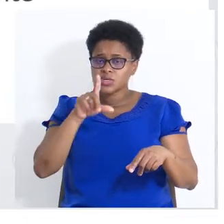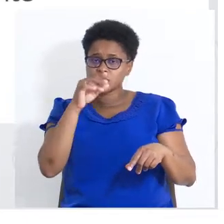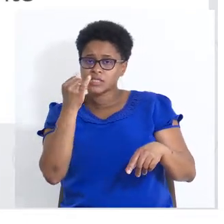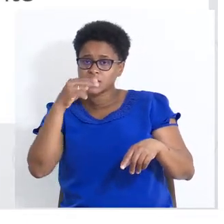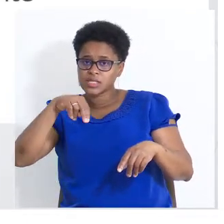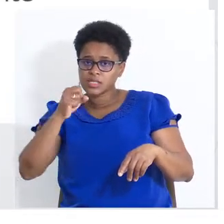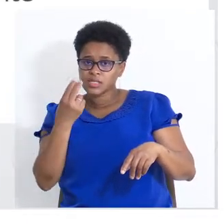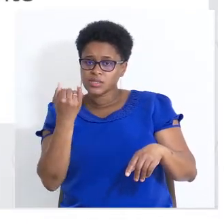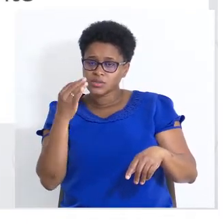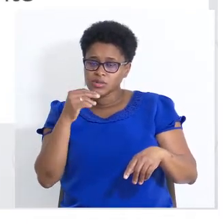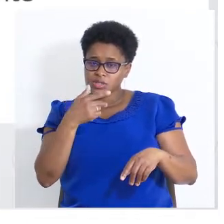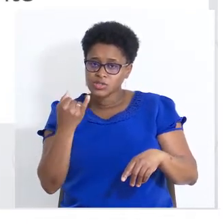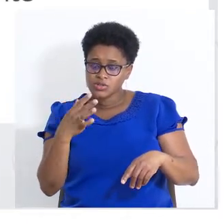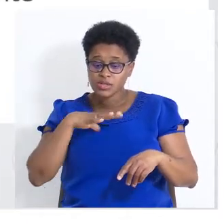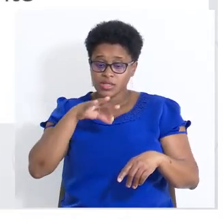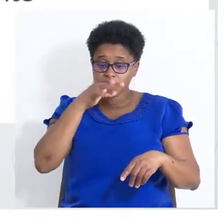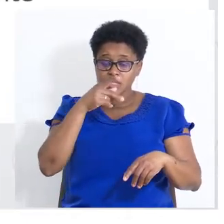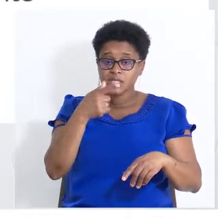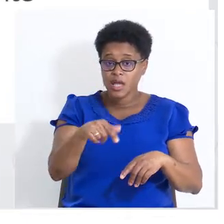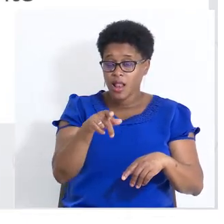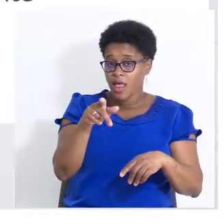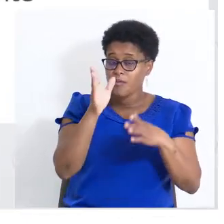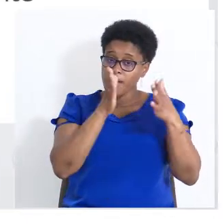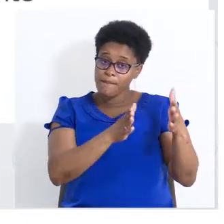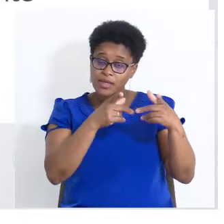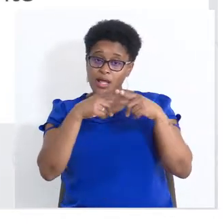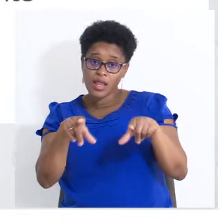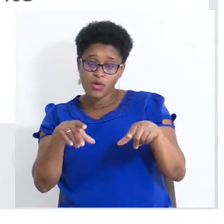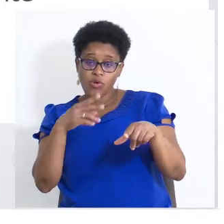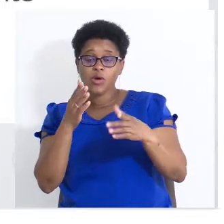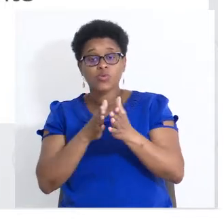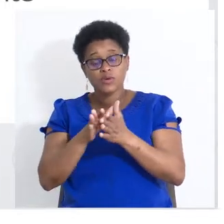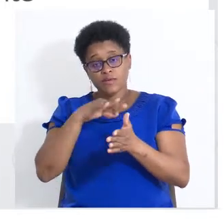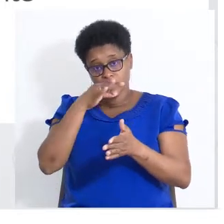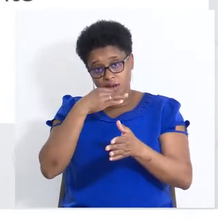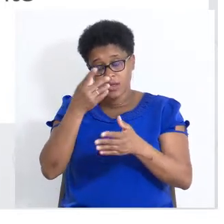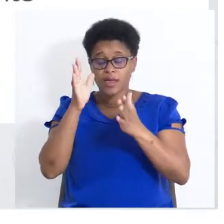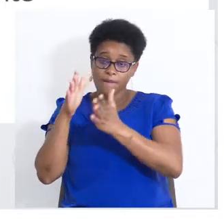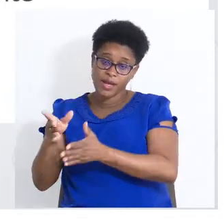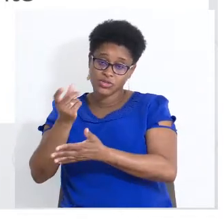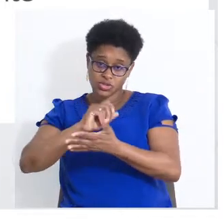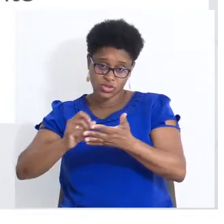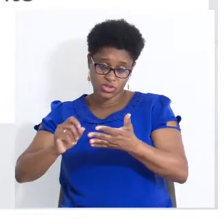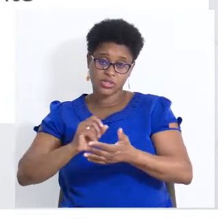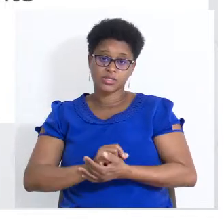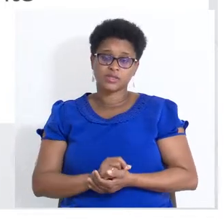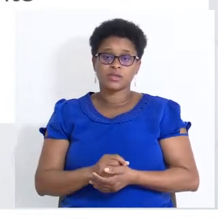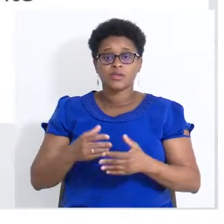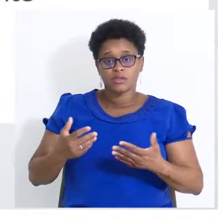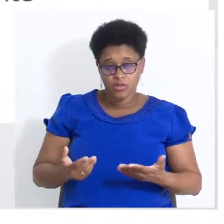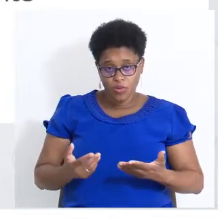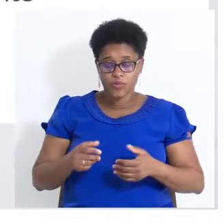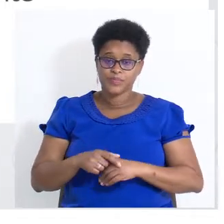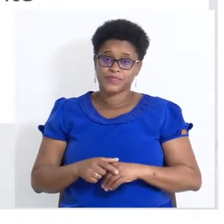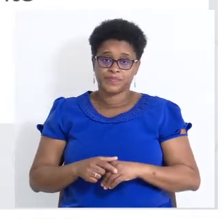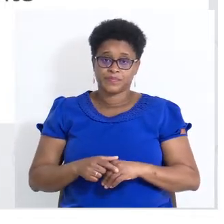Se reparares, linguístico quer dizer, está lá uma parte da língua usada, a parte escrita.